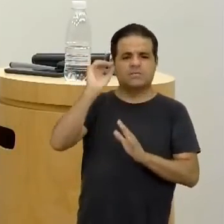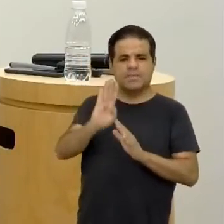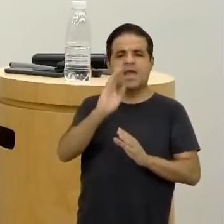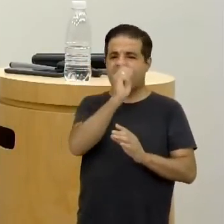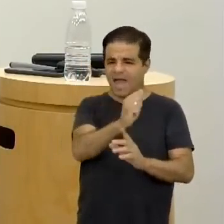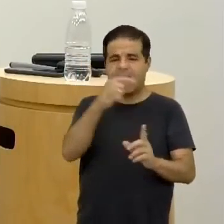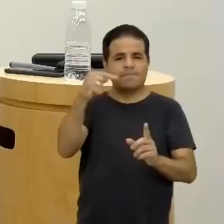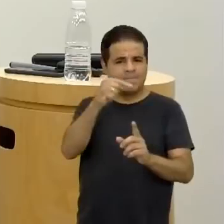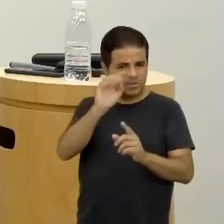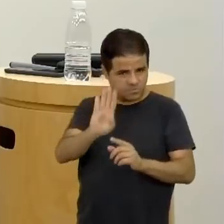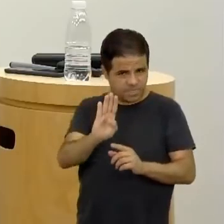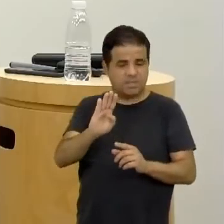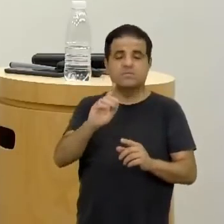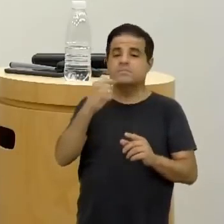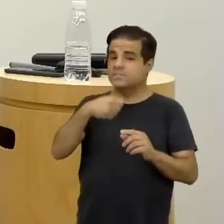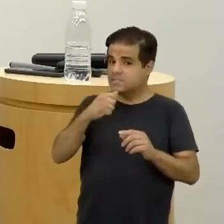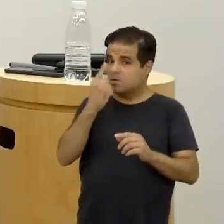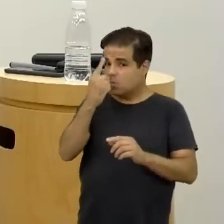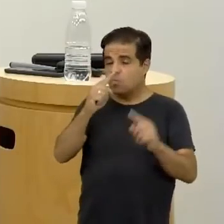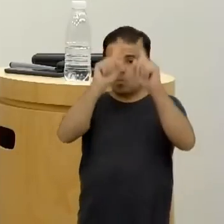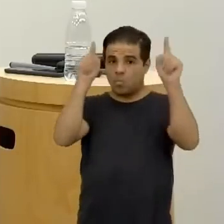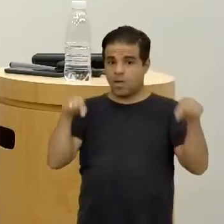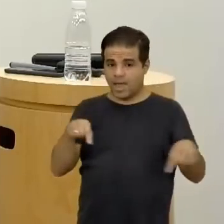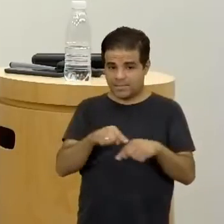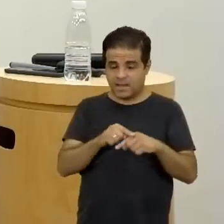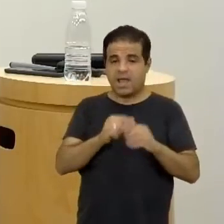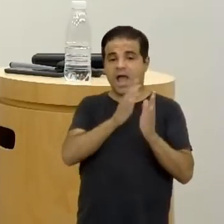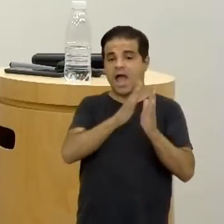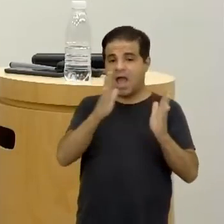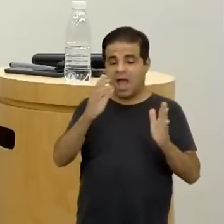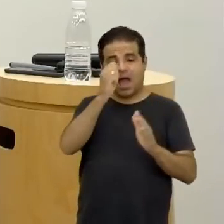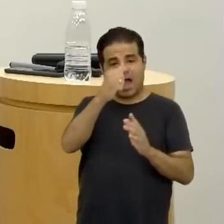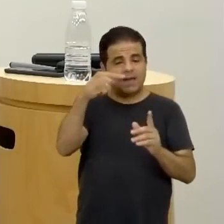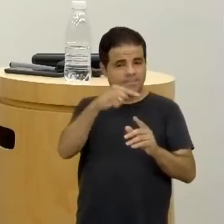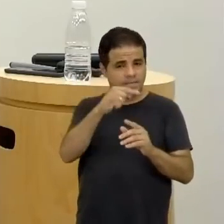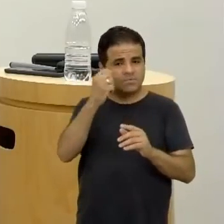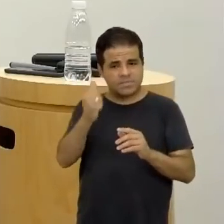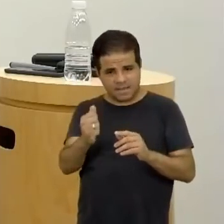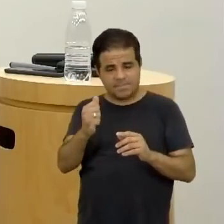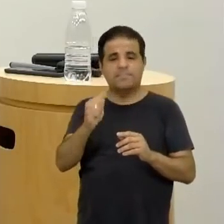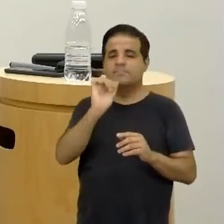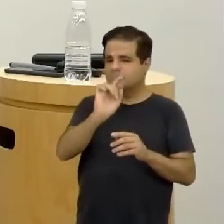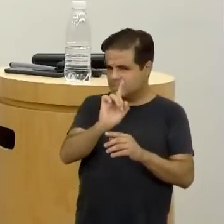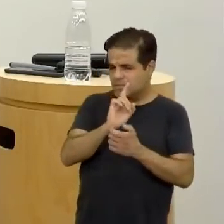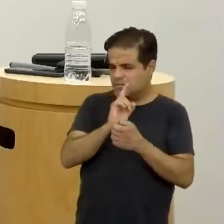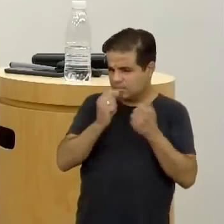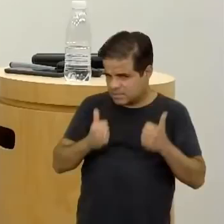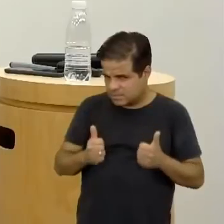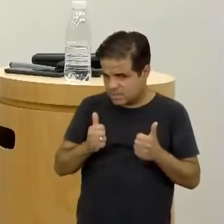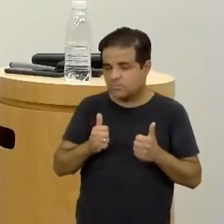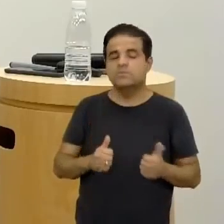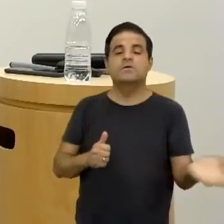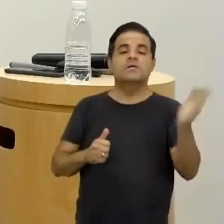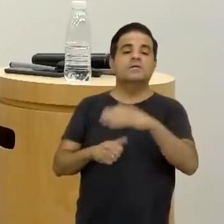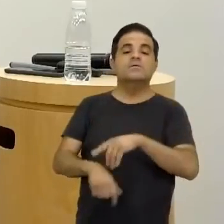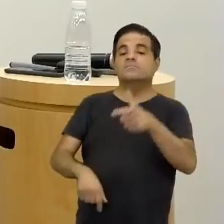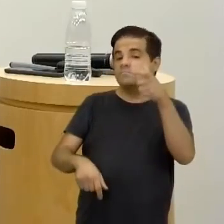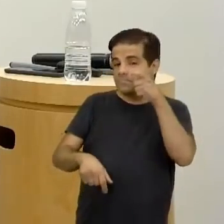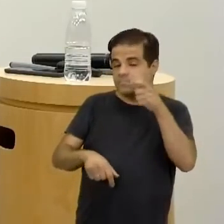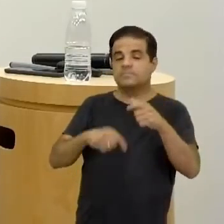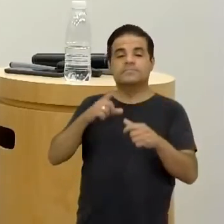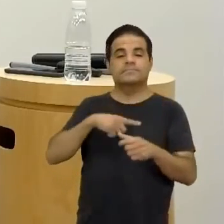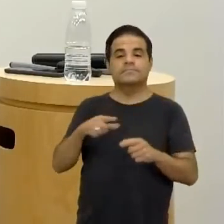bem né a menos B você tem que ter um quadrado de tamanho a menos B vezes a menos ver tá certo Olha lá